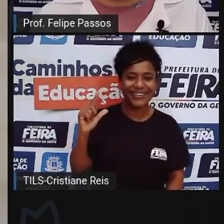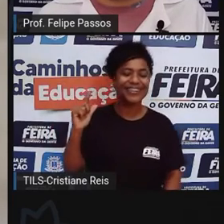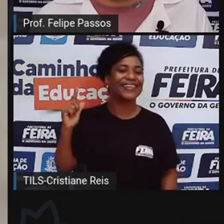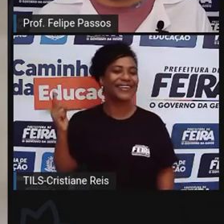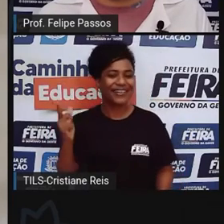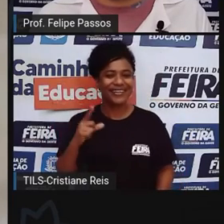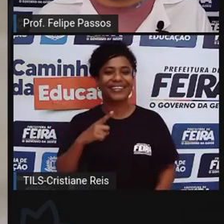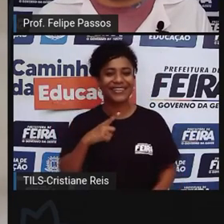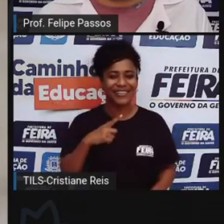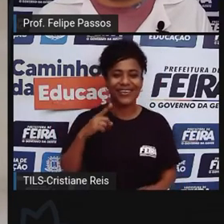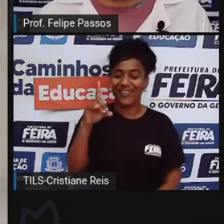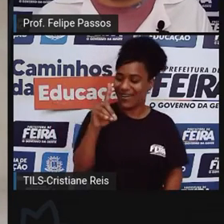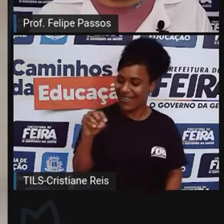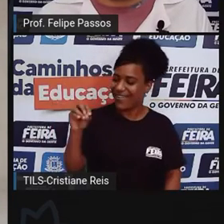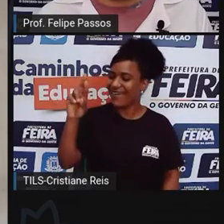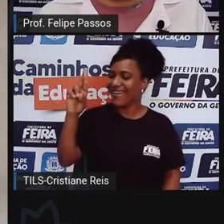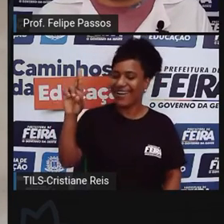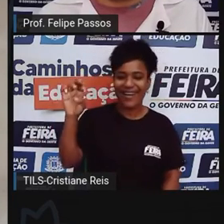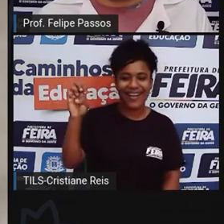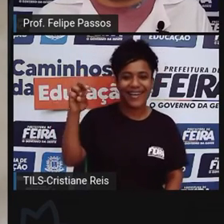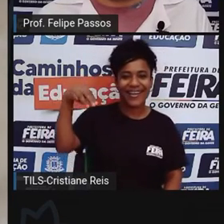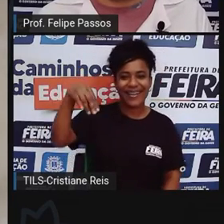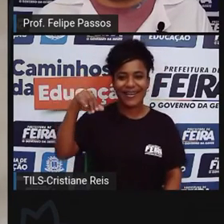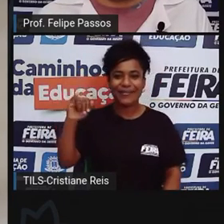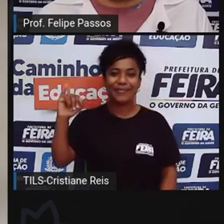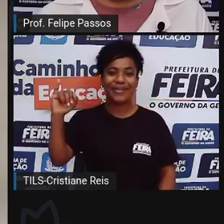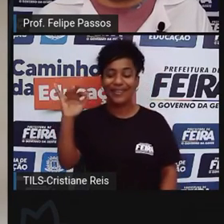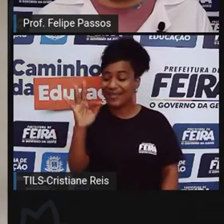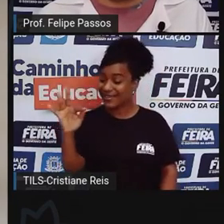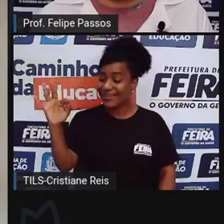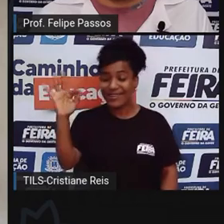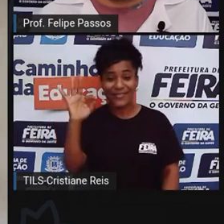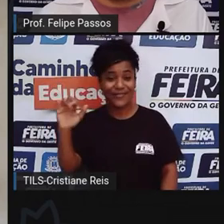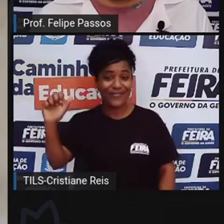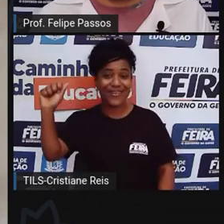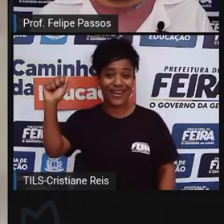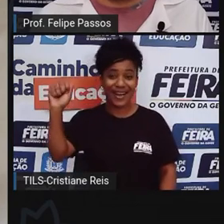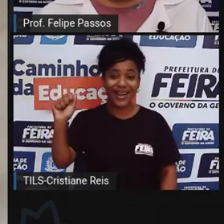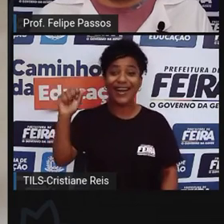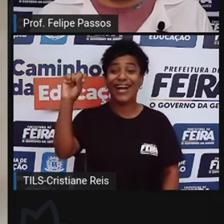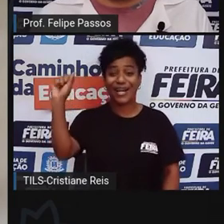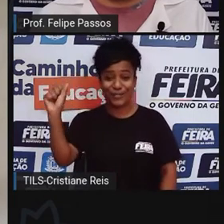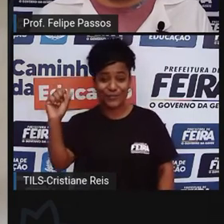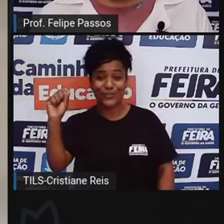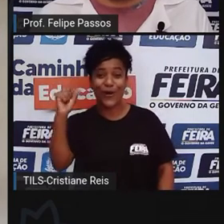aqui, dó, ré, mi, fá,